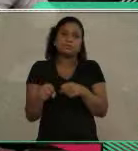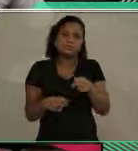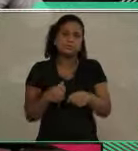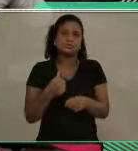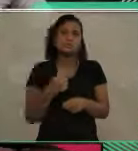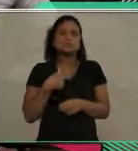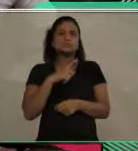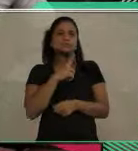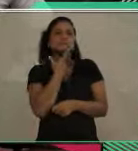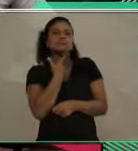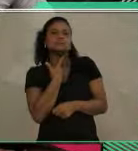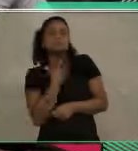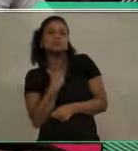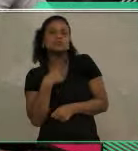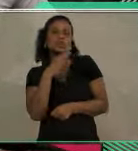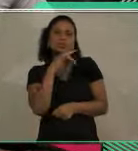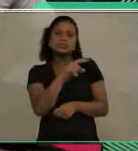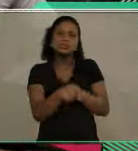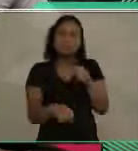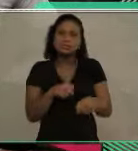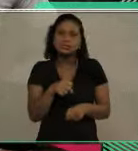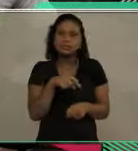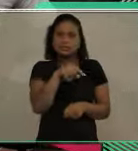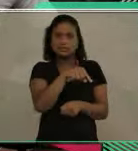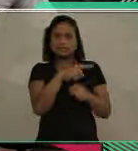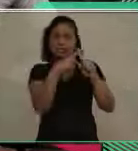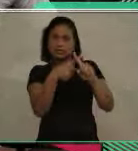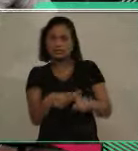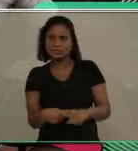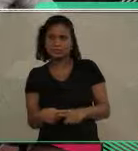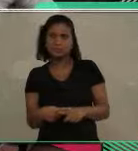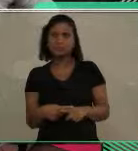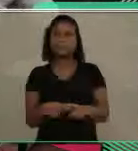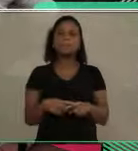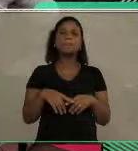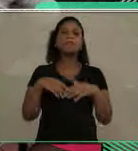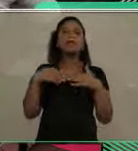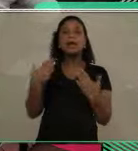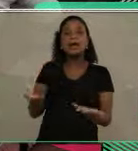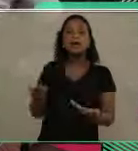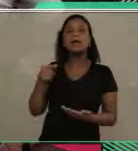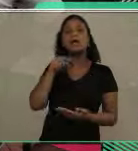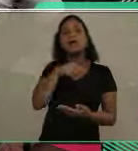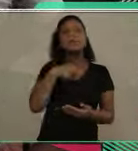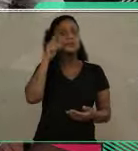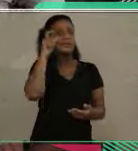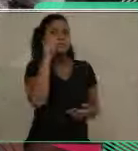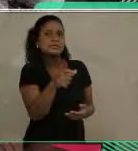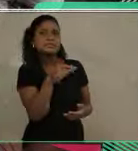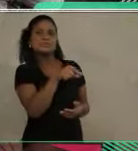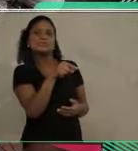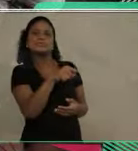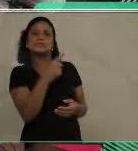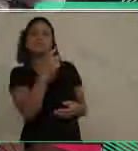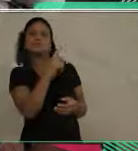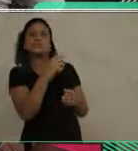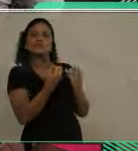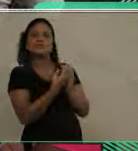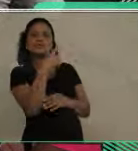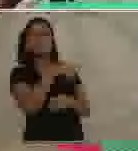conheci o ciclismo a nível de competição onde me interessei e criou uma paixão e aí eu sou apaixonado pelo ciclismo de